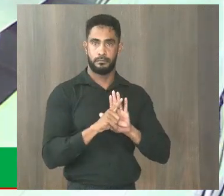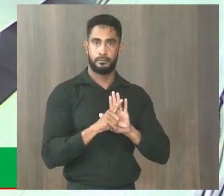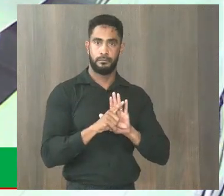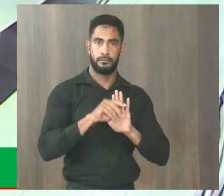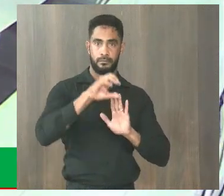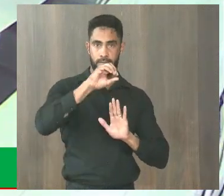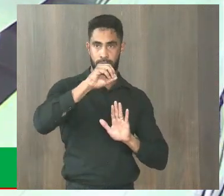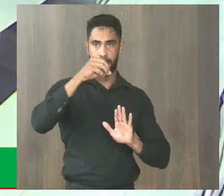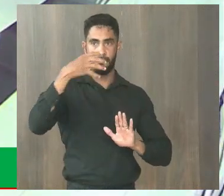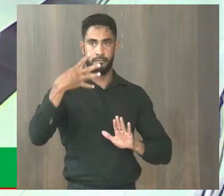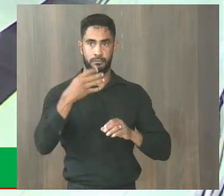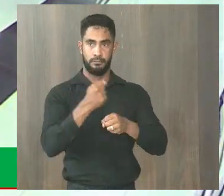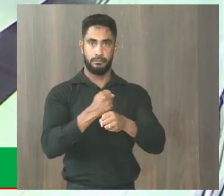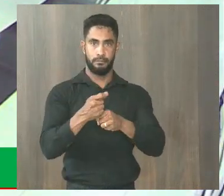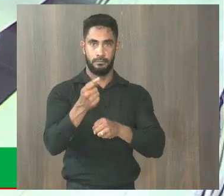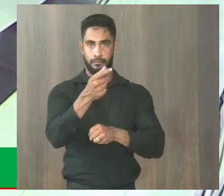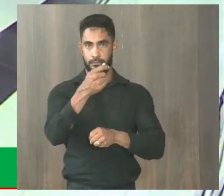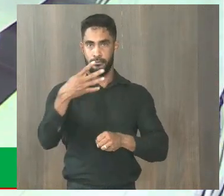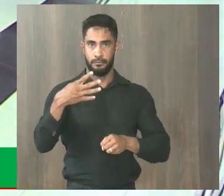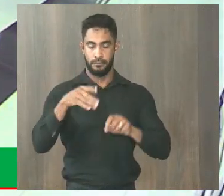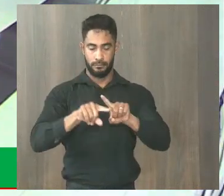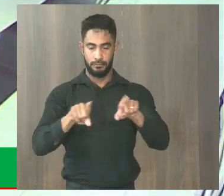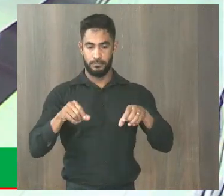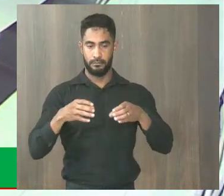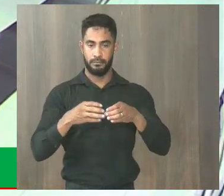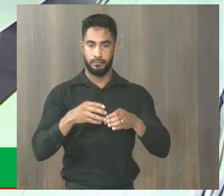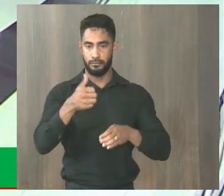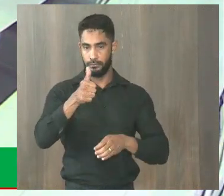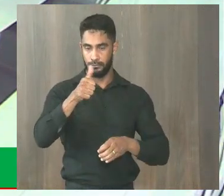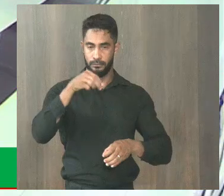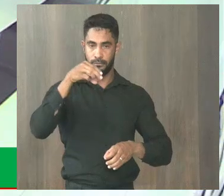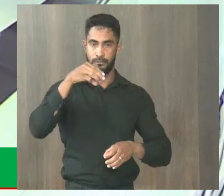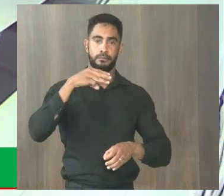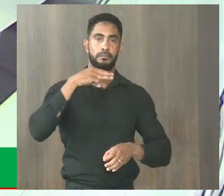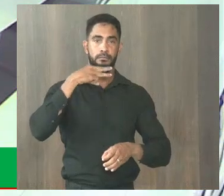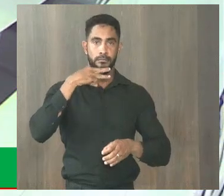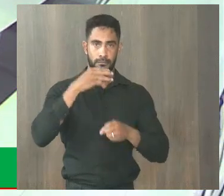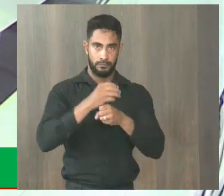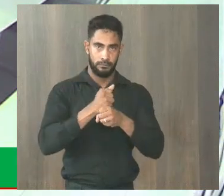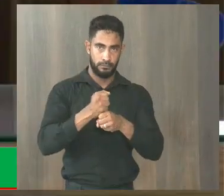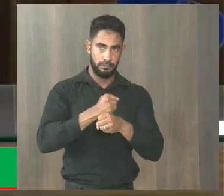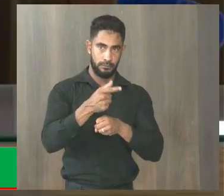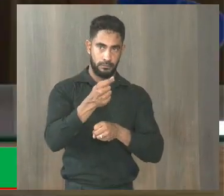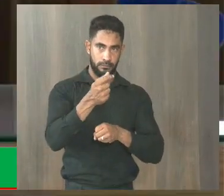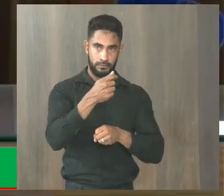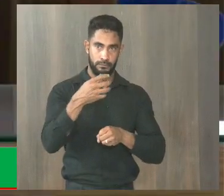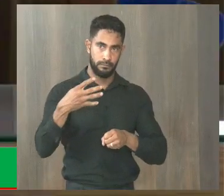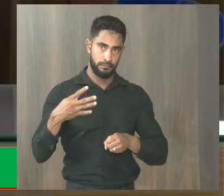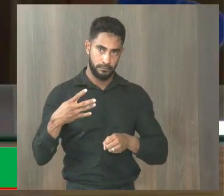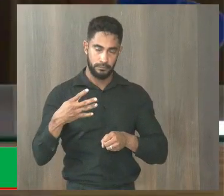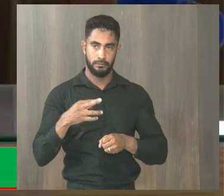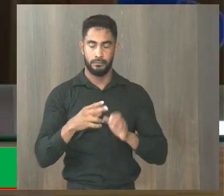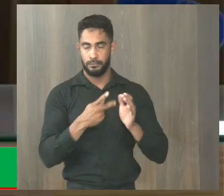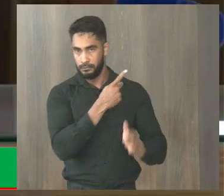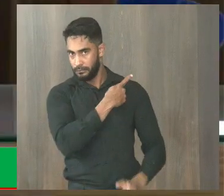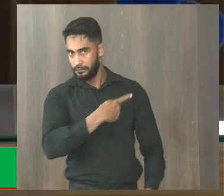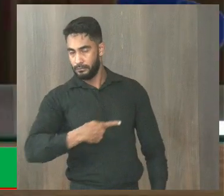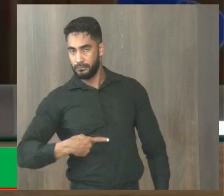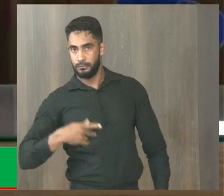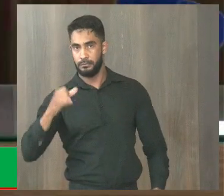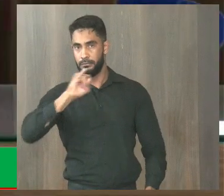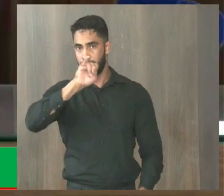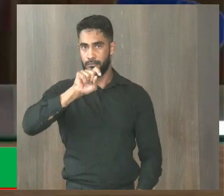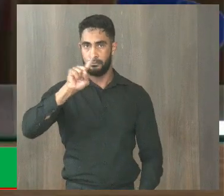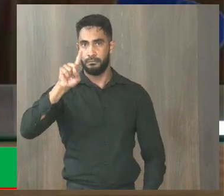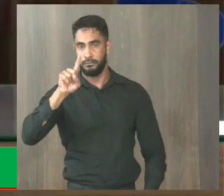número 004-2024. Sala das Comissões, 11 de março de 2024. Presidente relator José Tarcísio Mendes, vice-presidente João Pereira